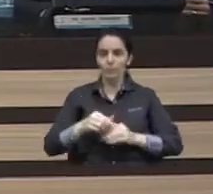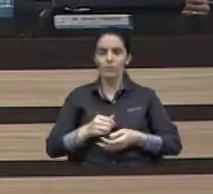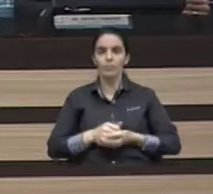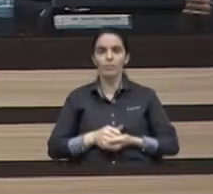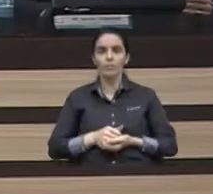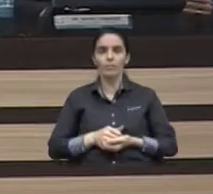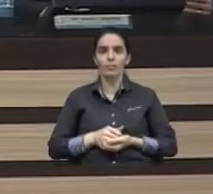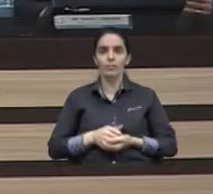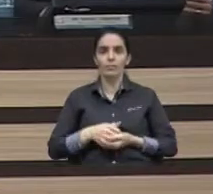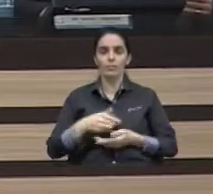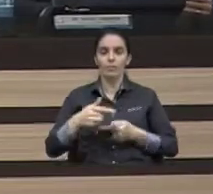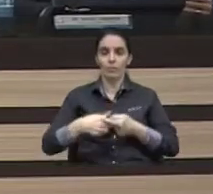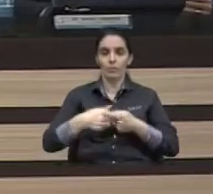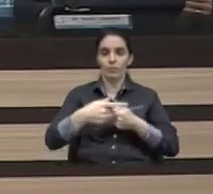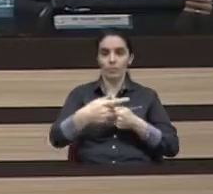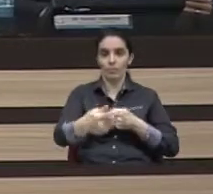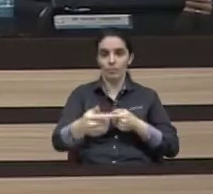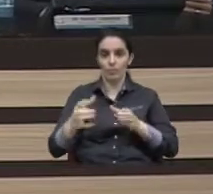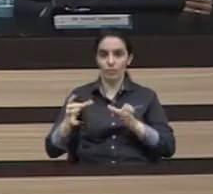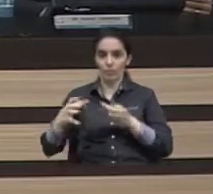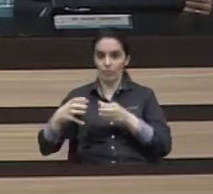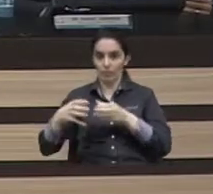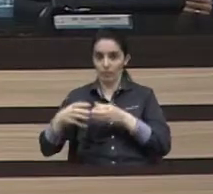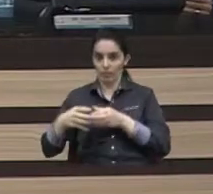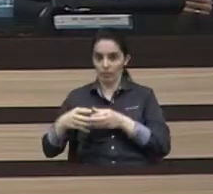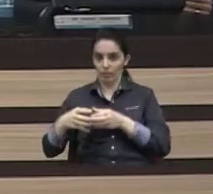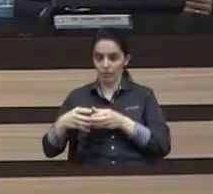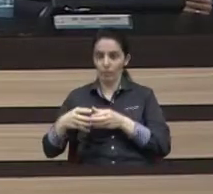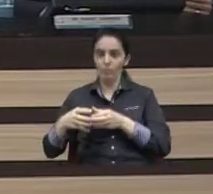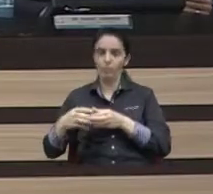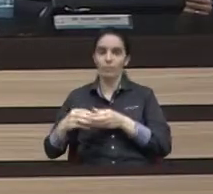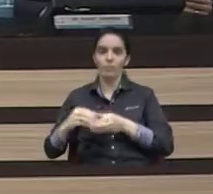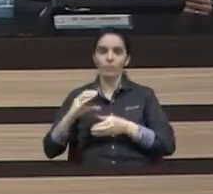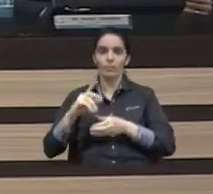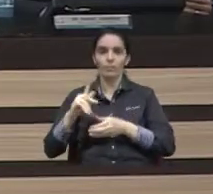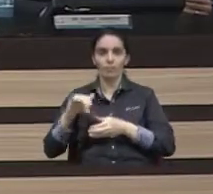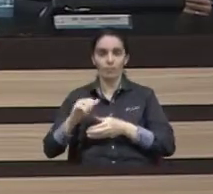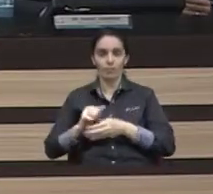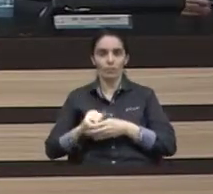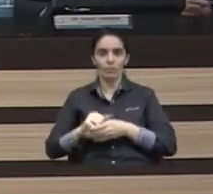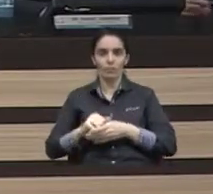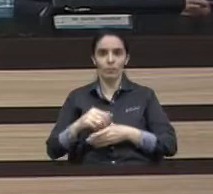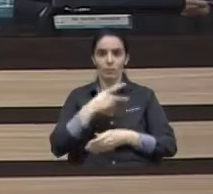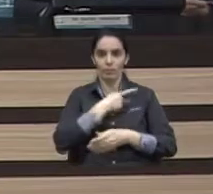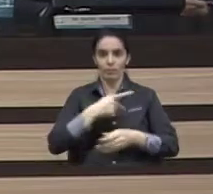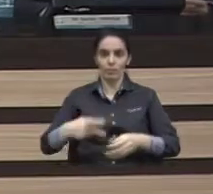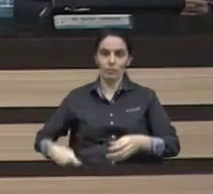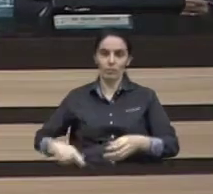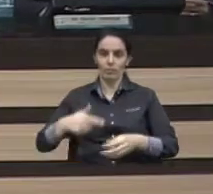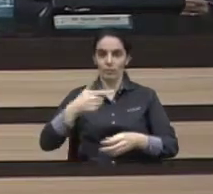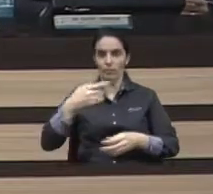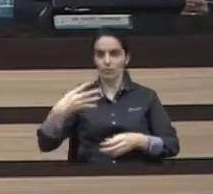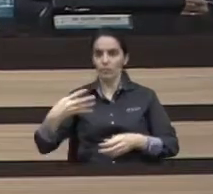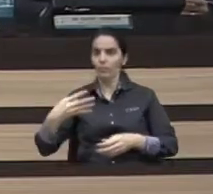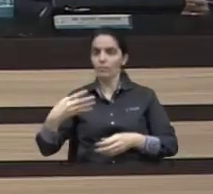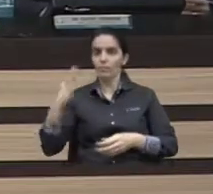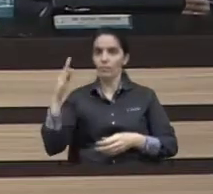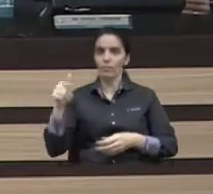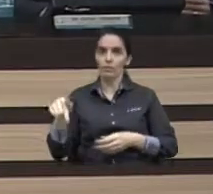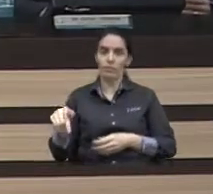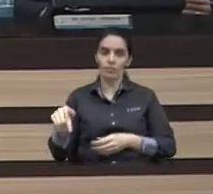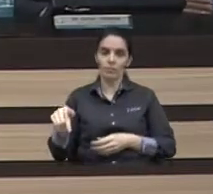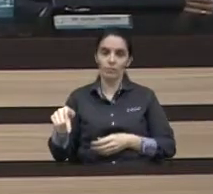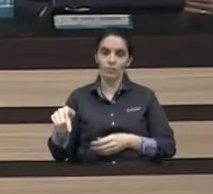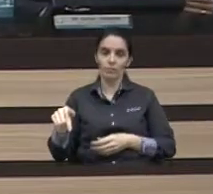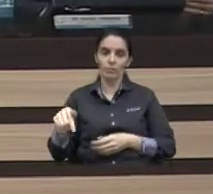902/2017, que prorroga os trabalhos da Comissão Parlamentar de Inquérito instituída pelo ato da presidência número 24/2017 para o